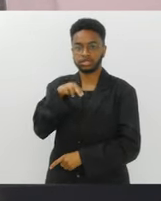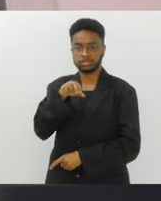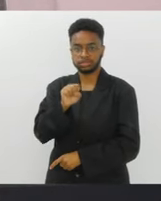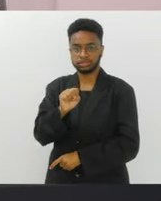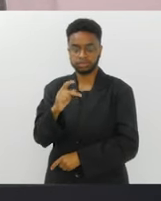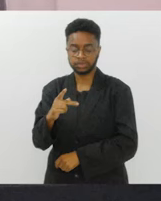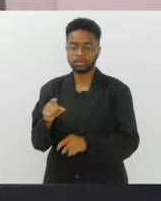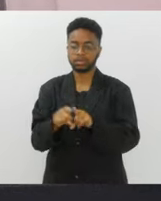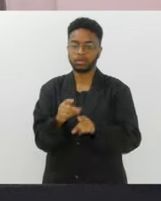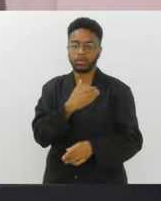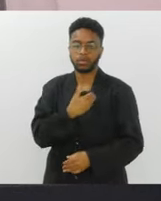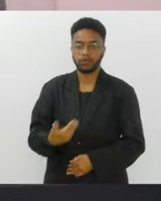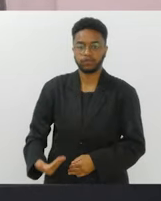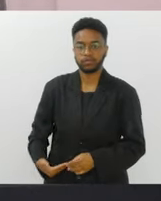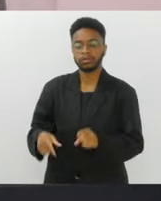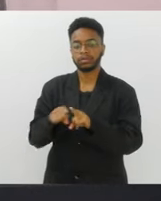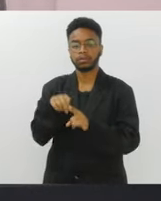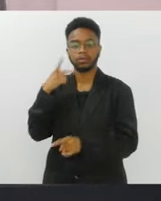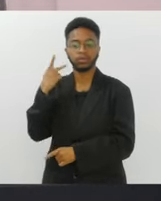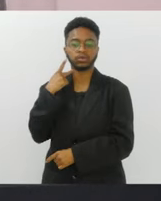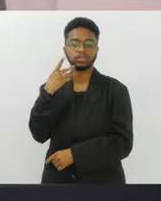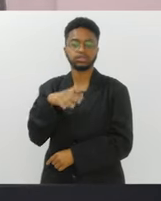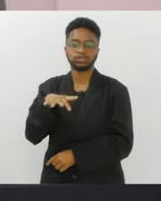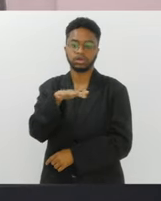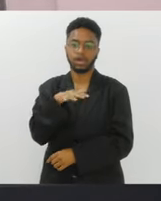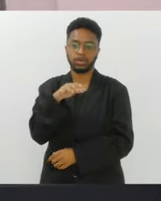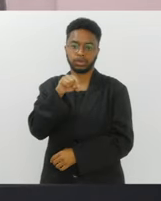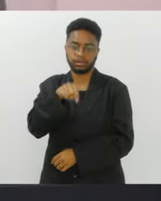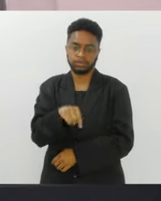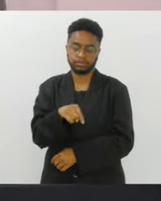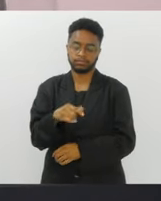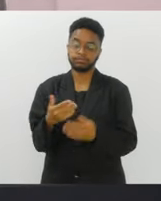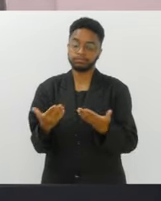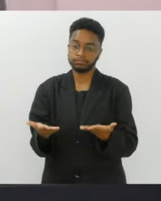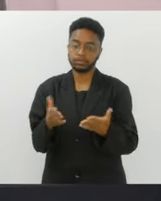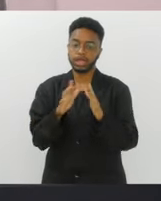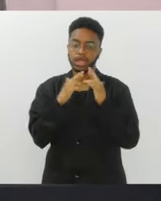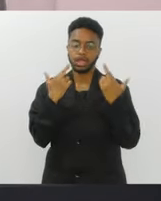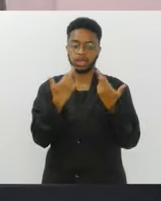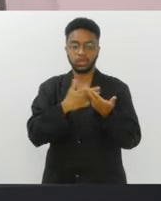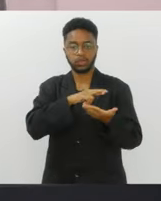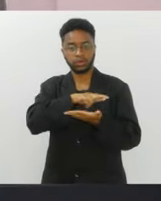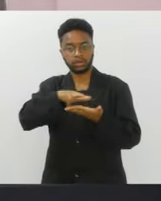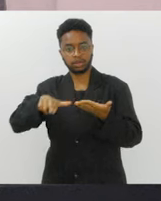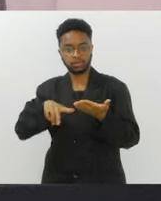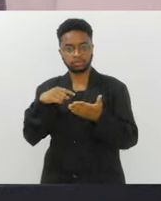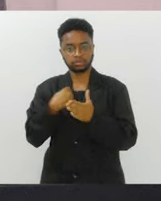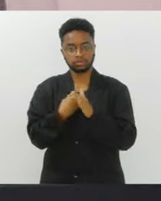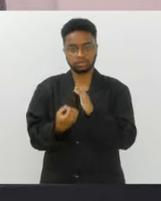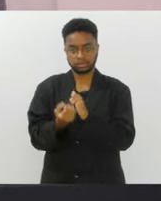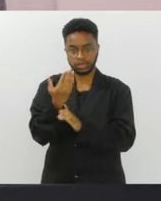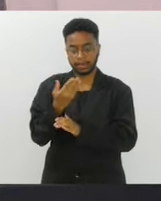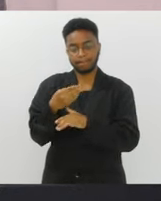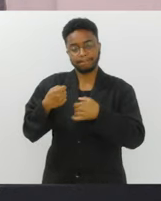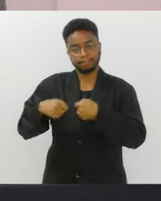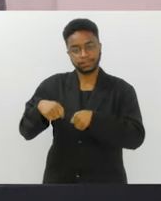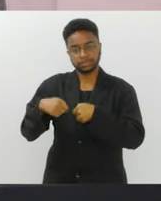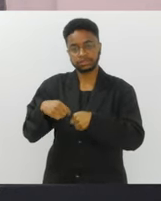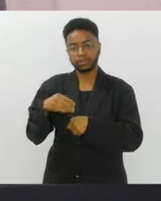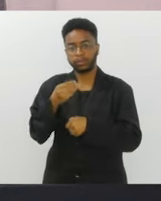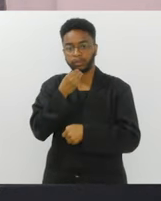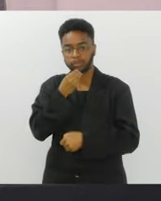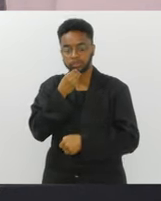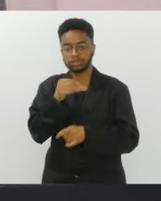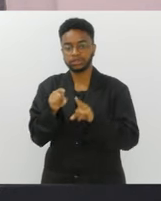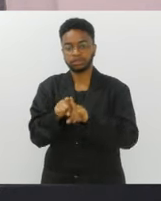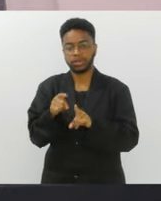do Estado, quanto da Procuradoria-Geral do Estado. Então, essas reuniões, elas deveriam, poderiam, e eu acho